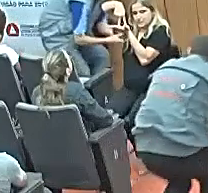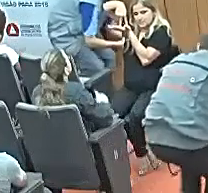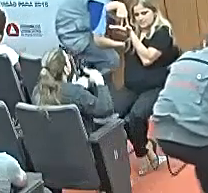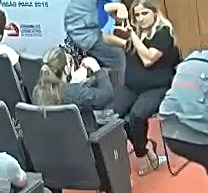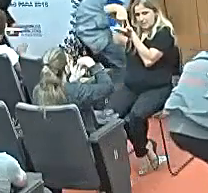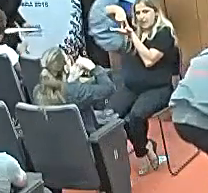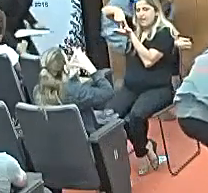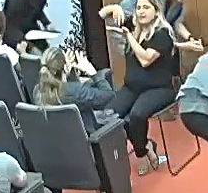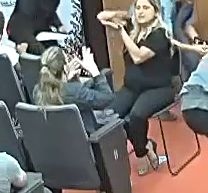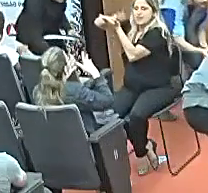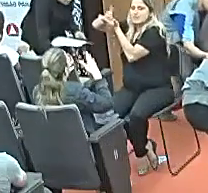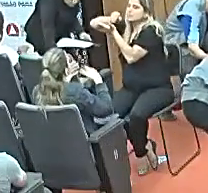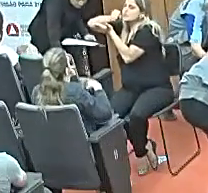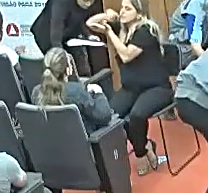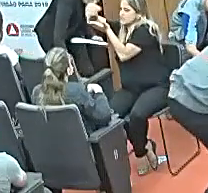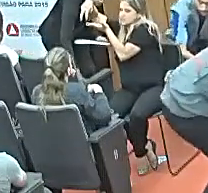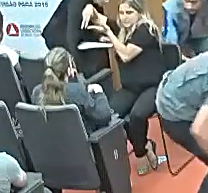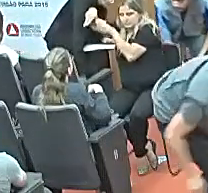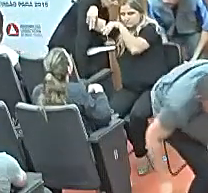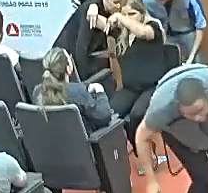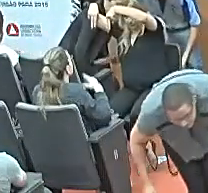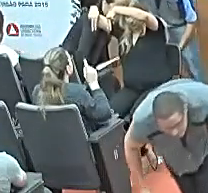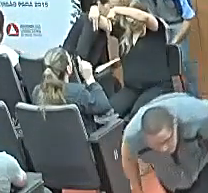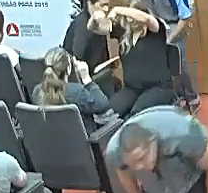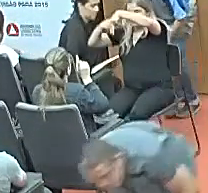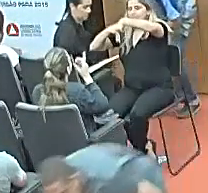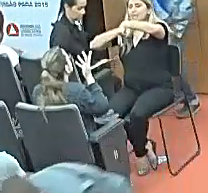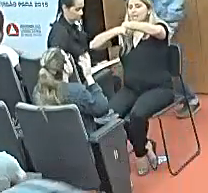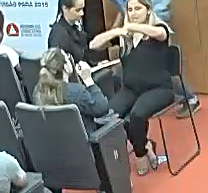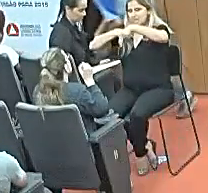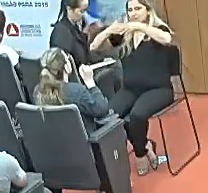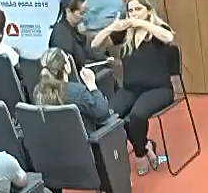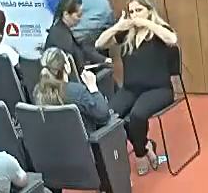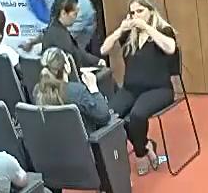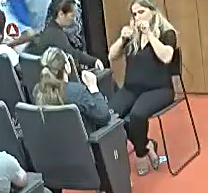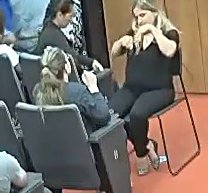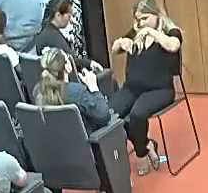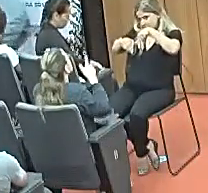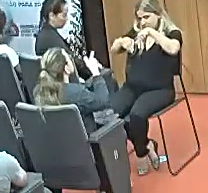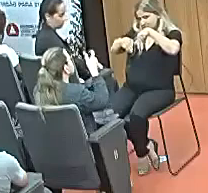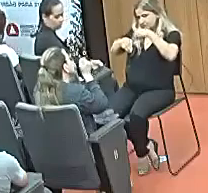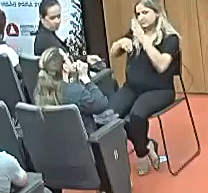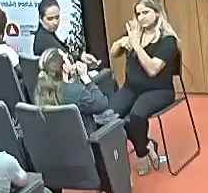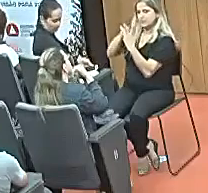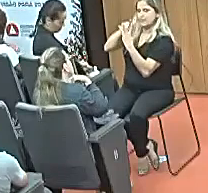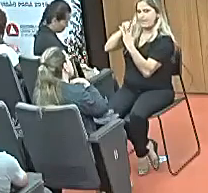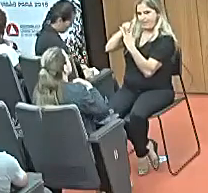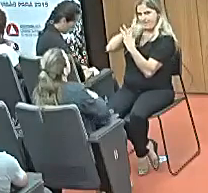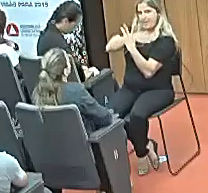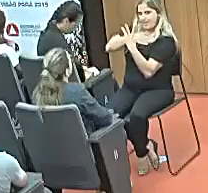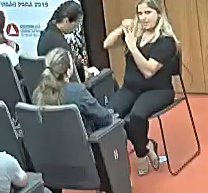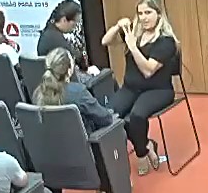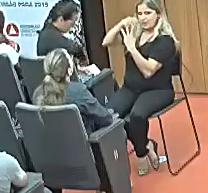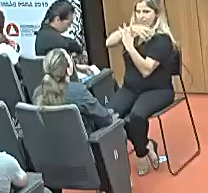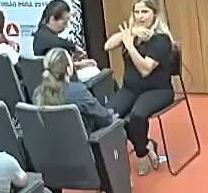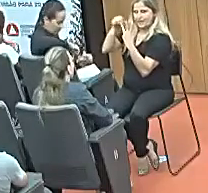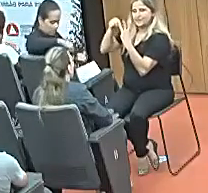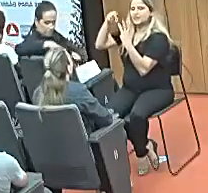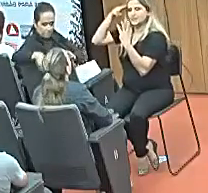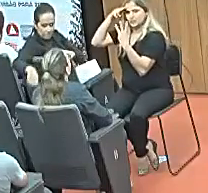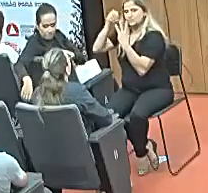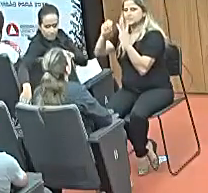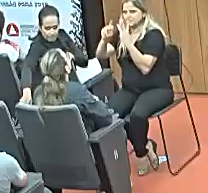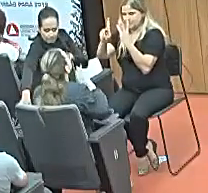administrativa é fazer com redução de secretarias a gente quer ver ele não quer que isso se perca que essas ações e programas se perca nessa reforma